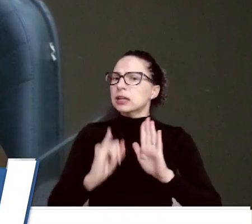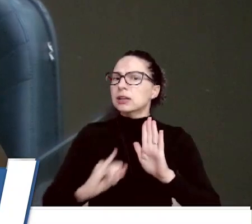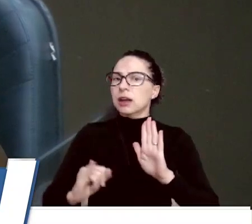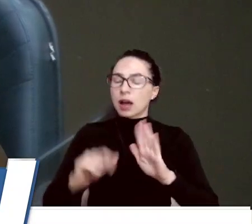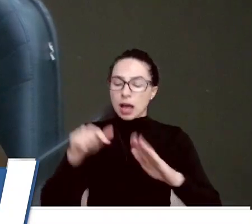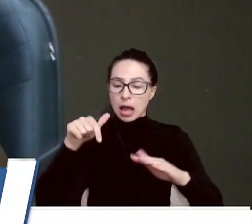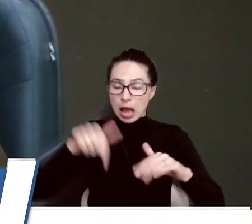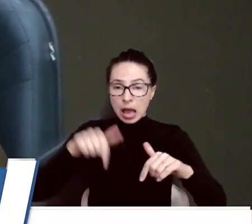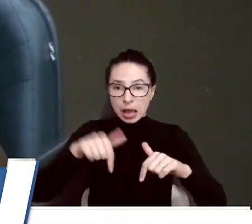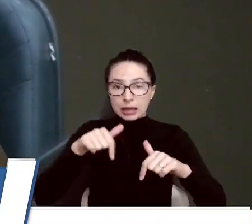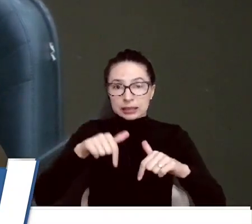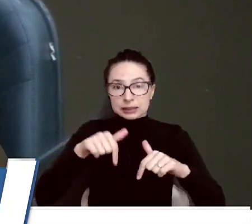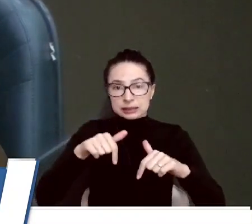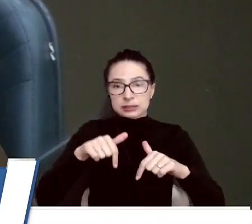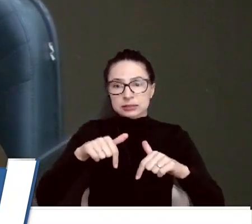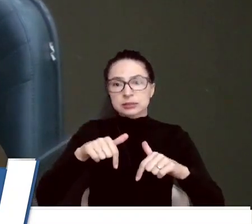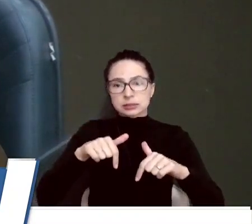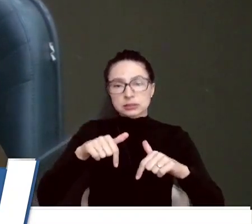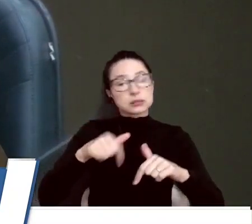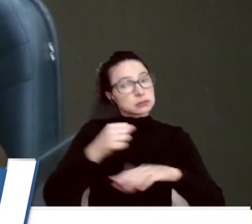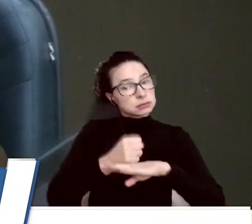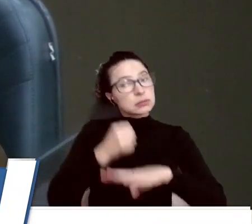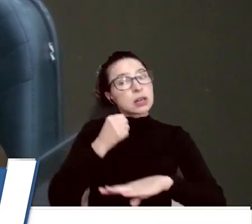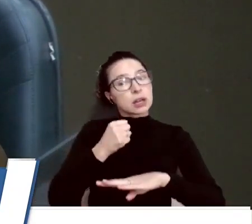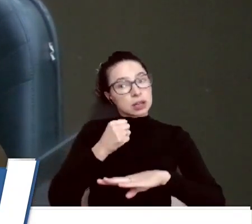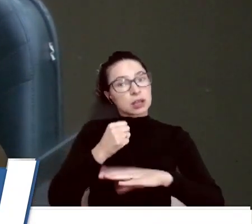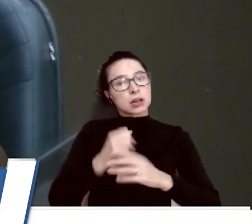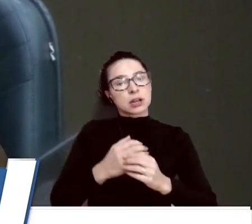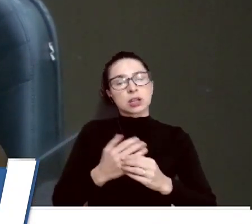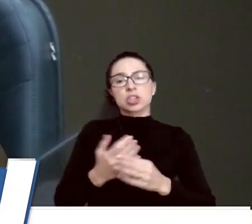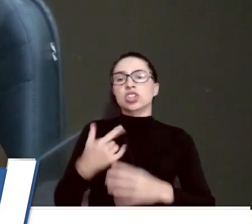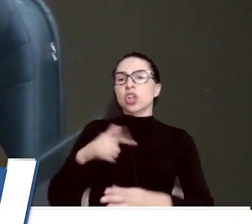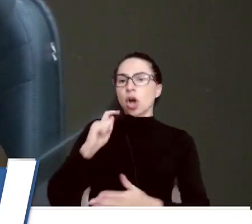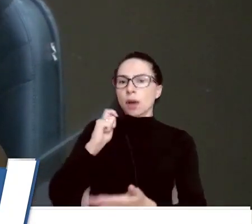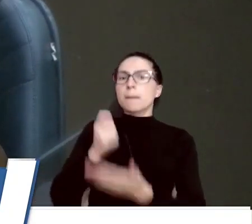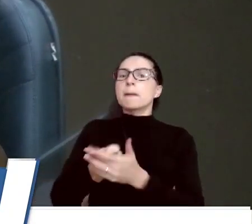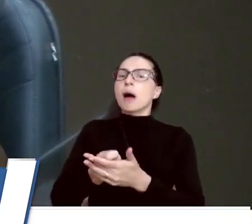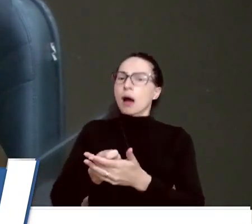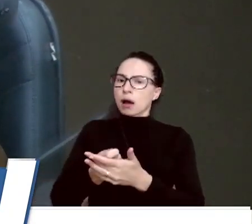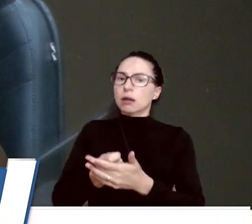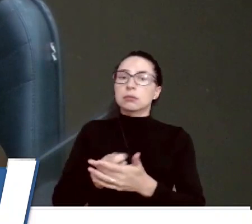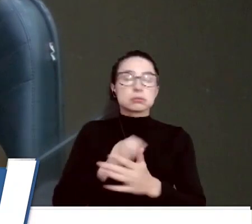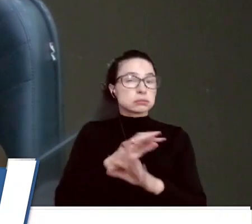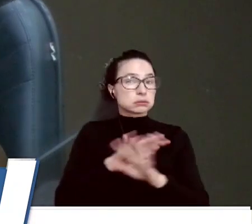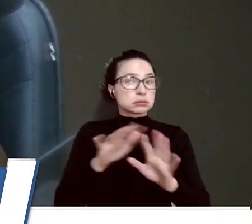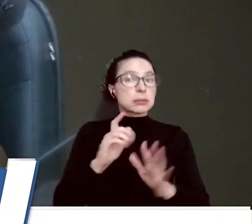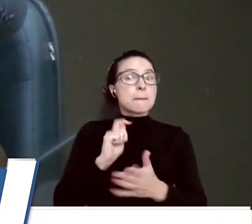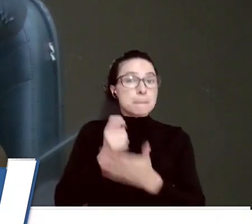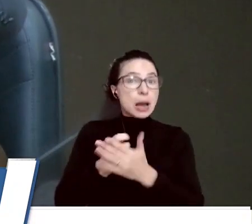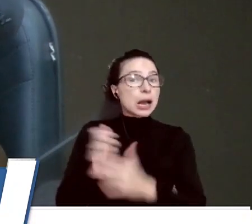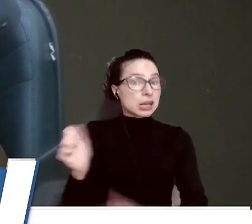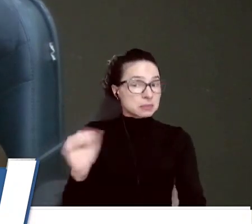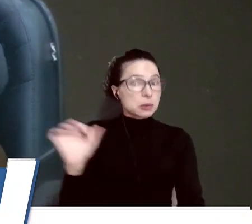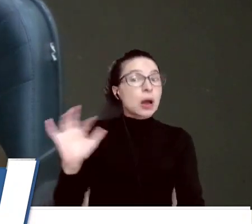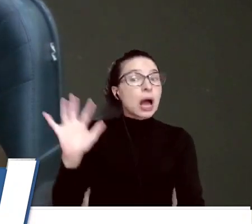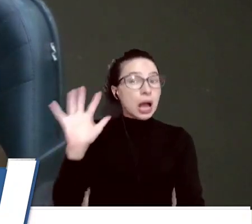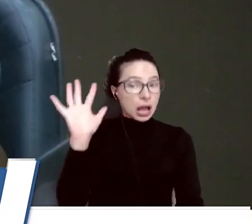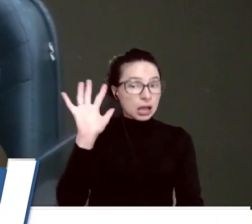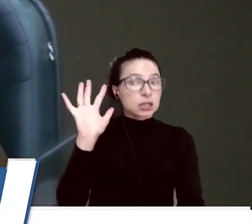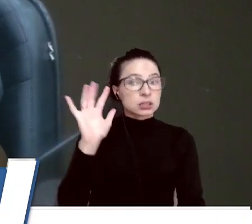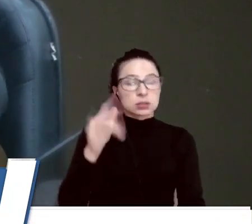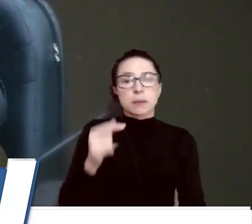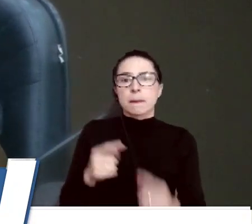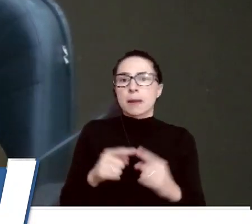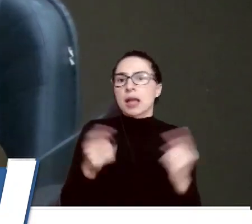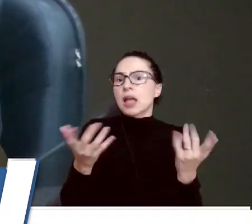como foi... Nós pagamos. É que em Franca... Nós pagamos por isso, Gilson. Pagamos e muito caro. Agora não